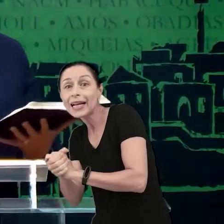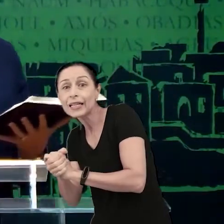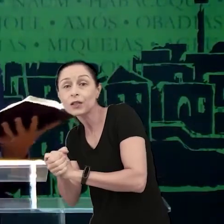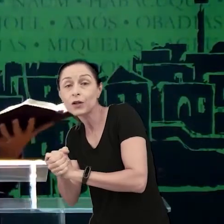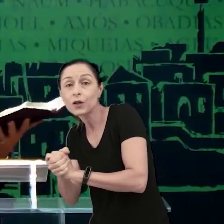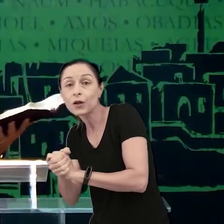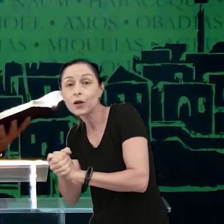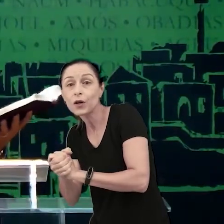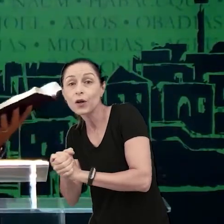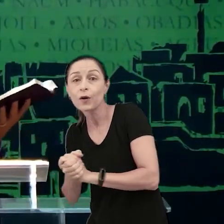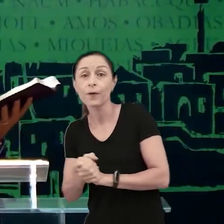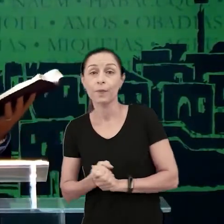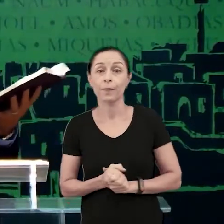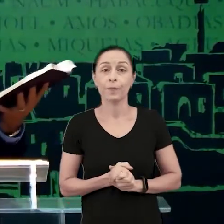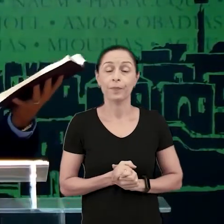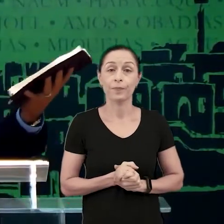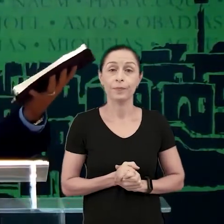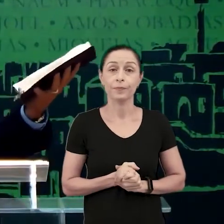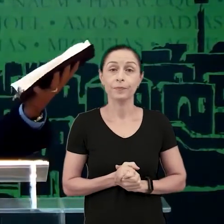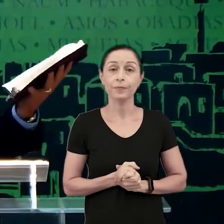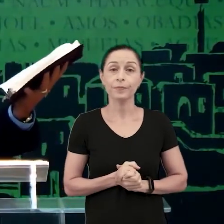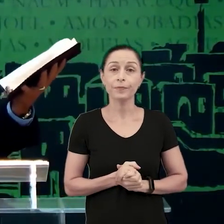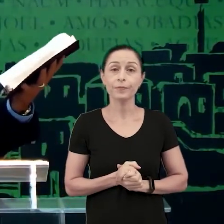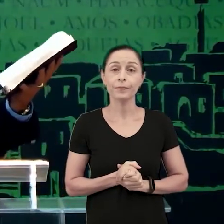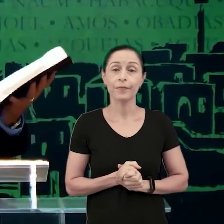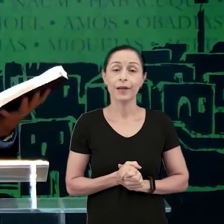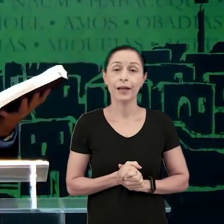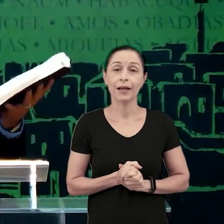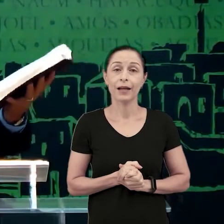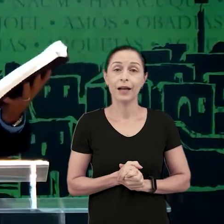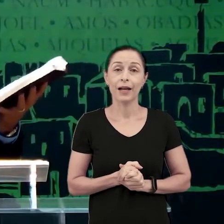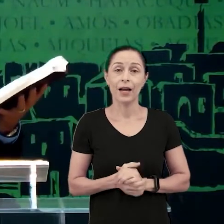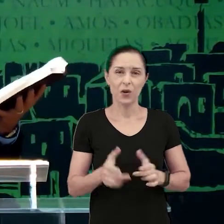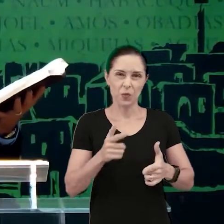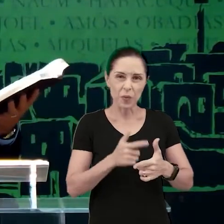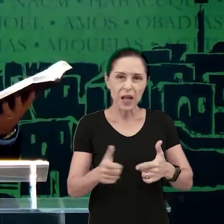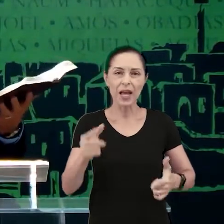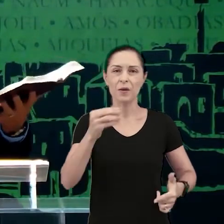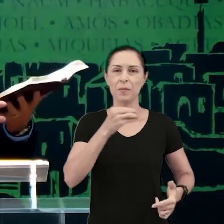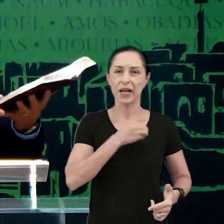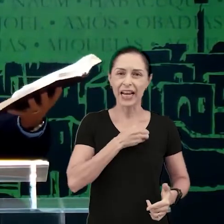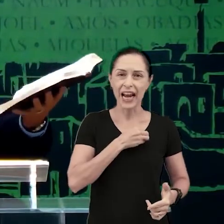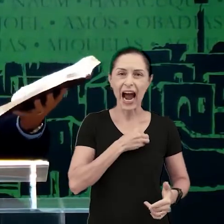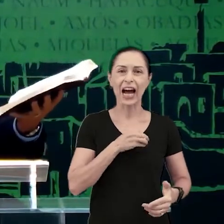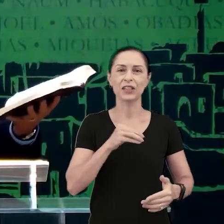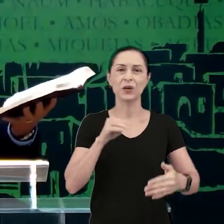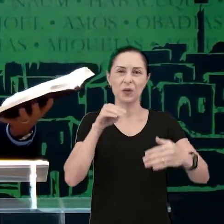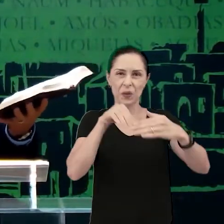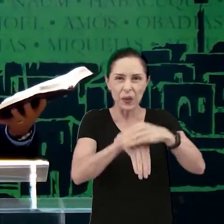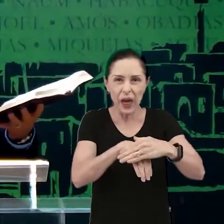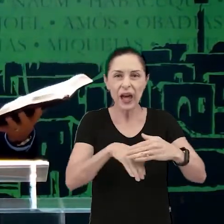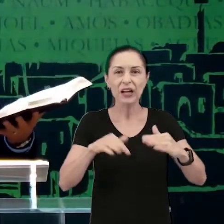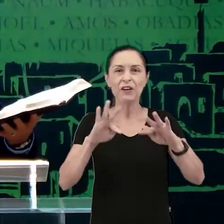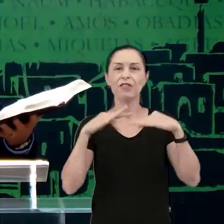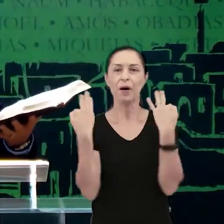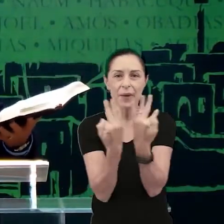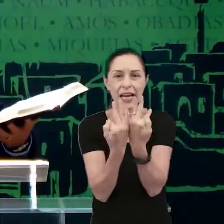Então, você percebe que onde a contaminação chega dentro da casa, dentro da família, a família que deva